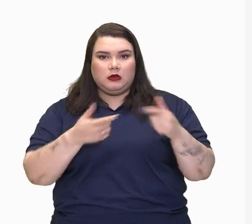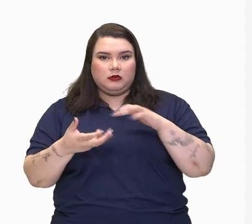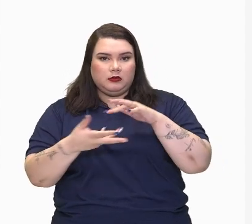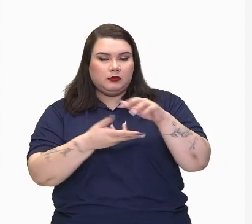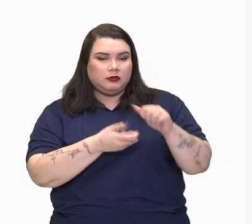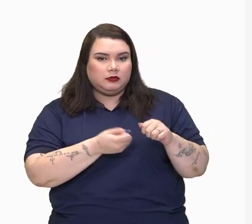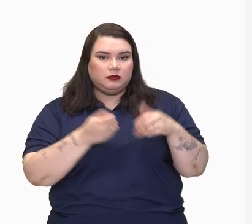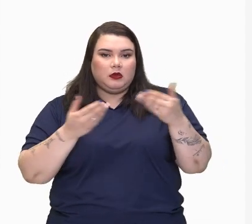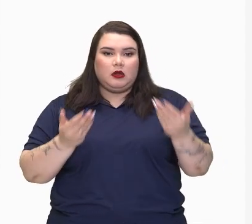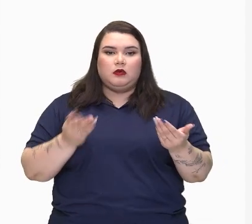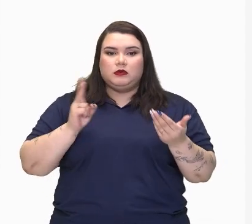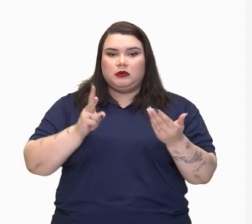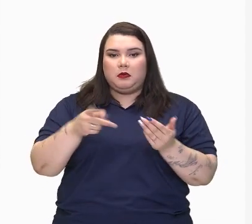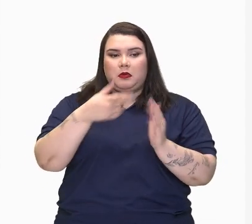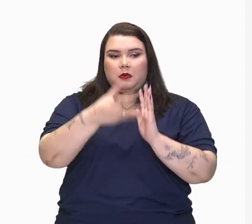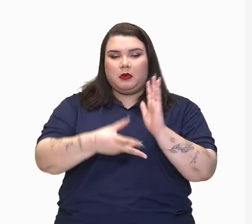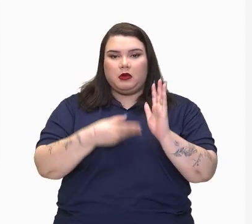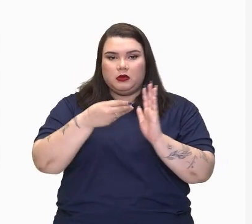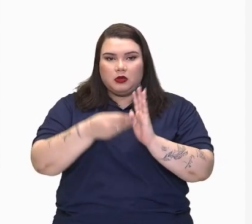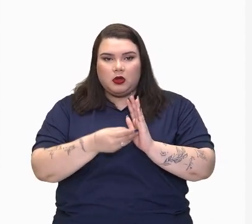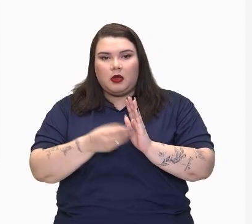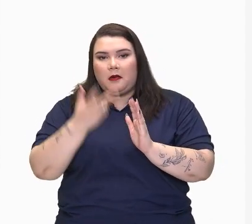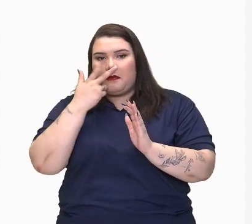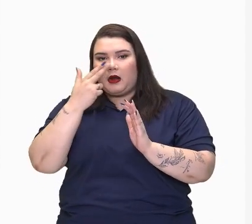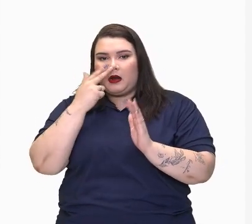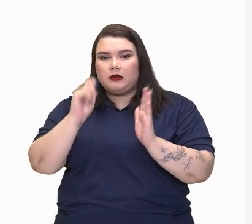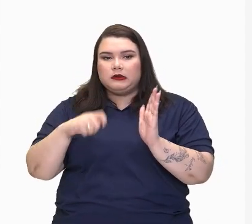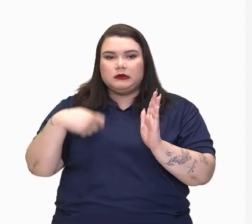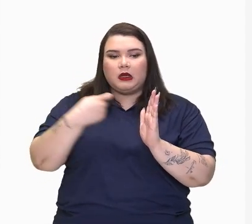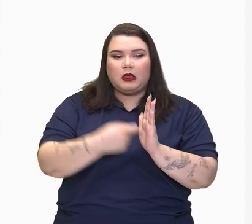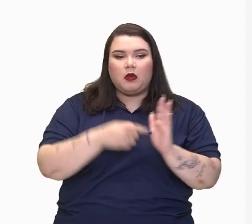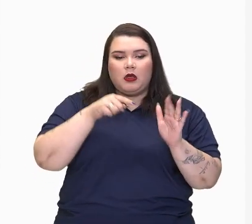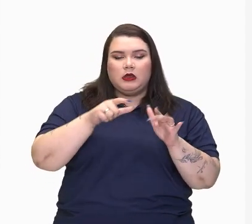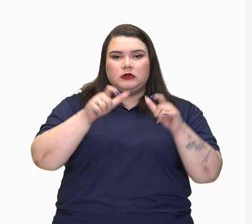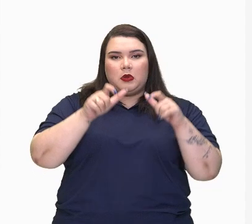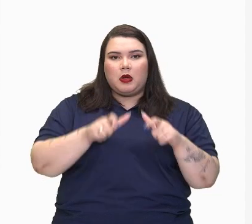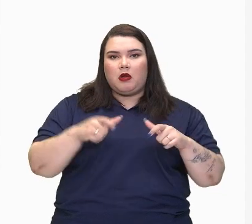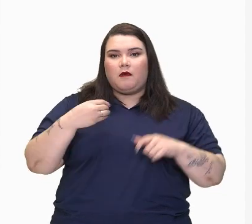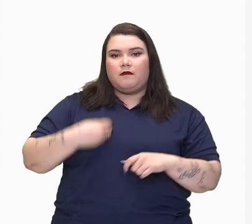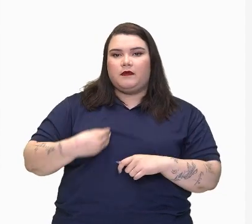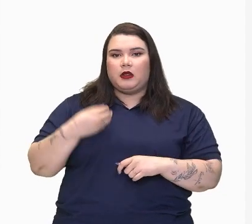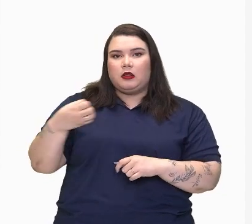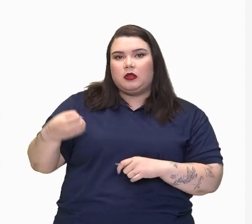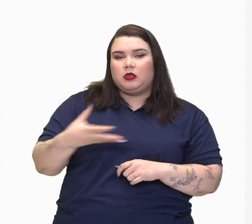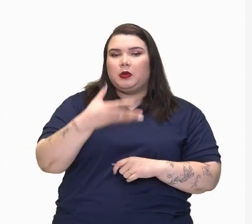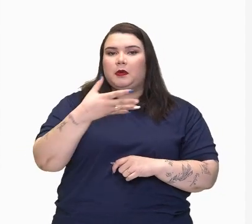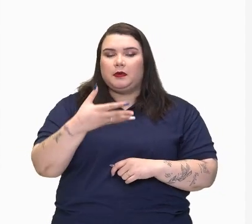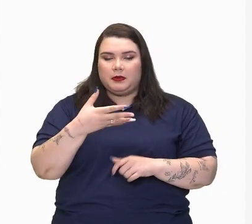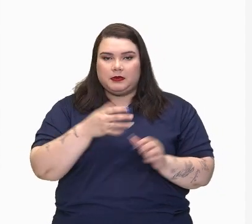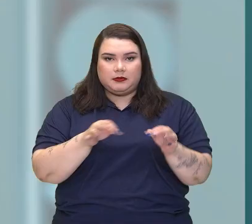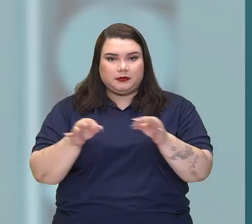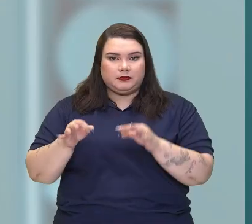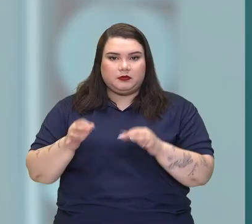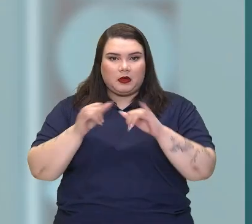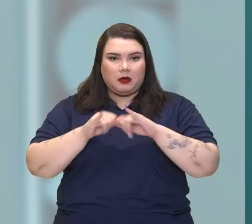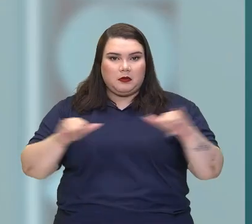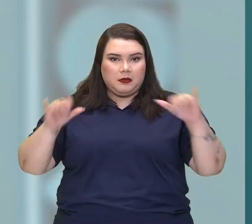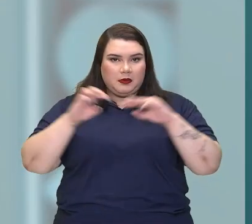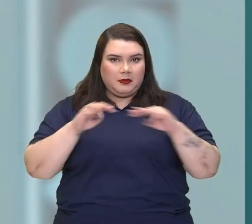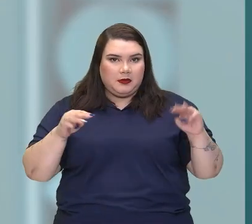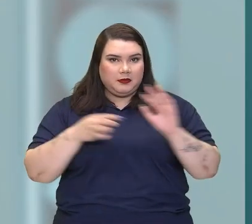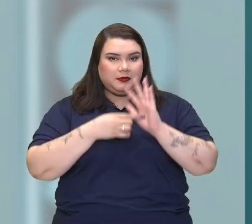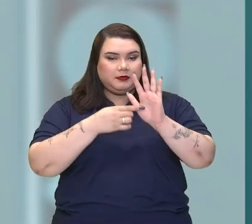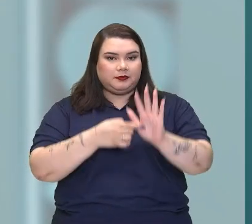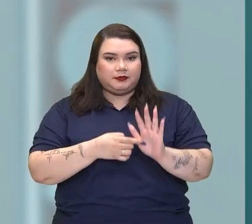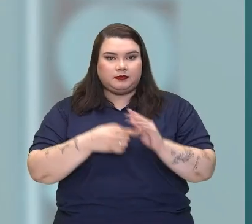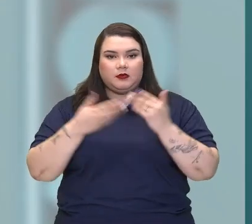Amazônia enquanto essa terra prometida, uma vida nova, como diz a propaganda. Então a gente tem a questão da